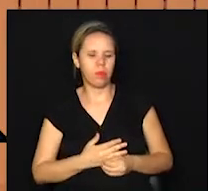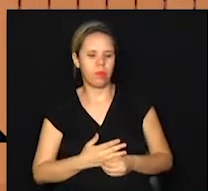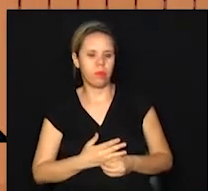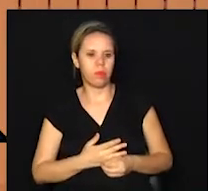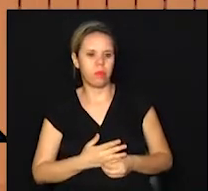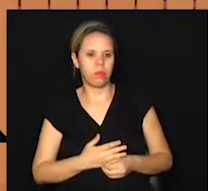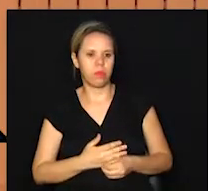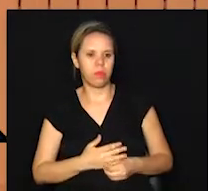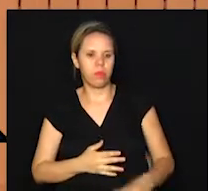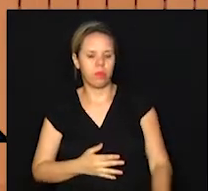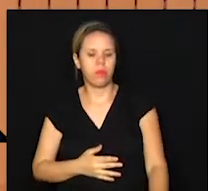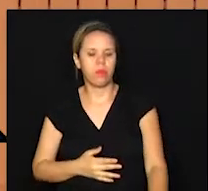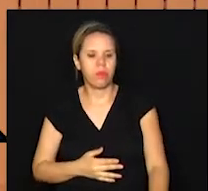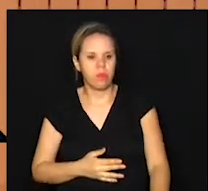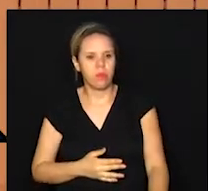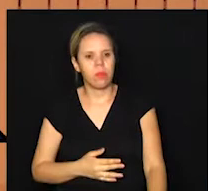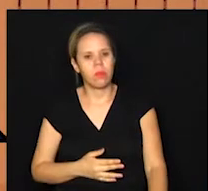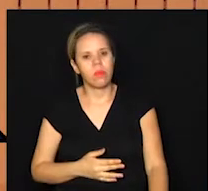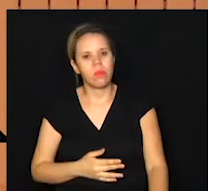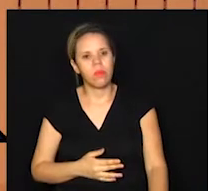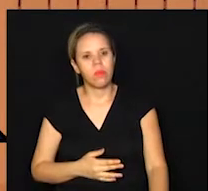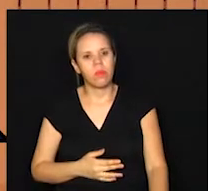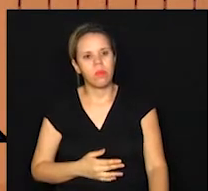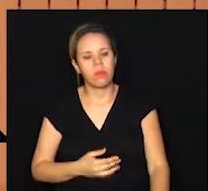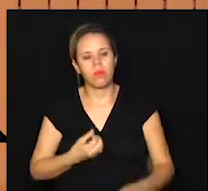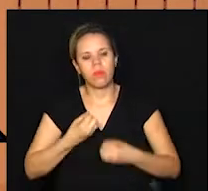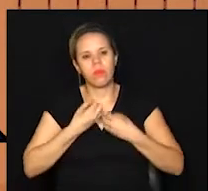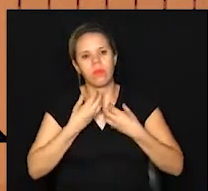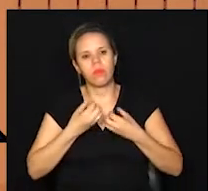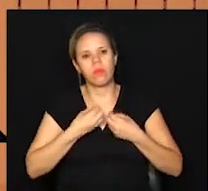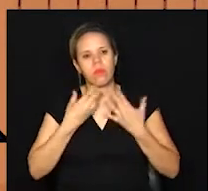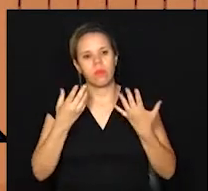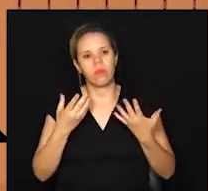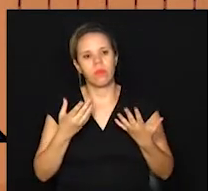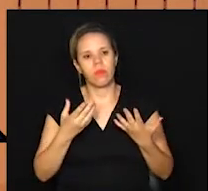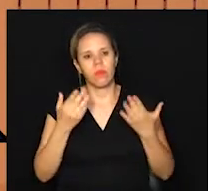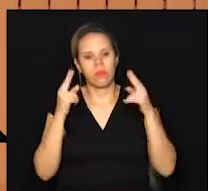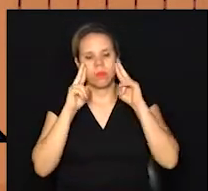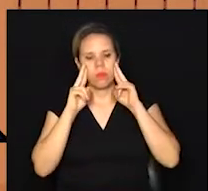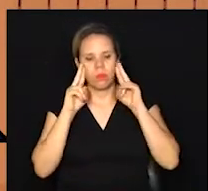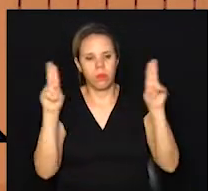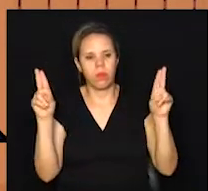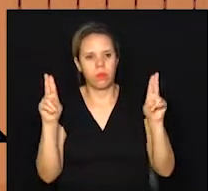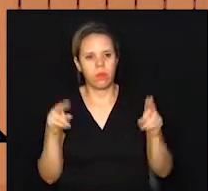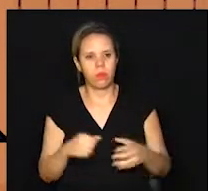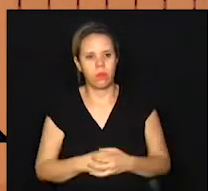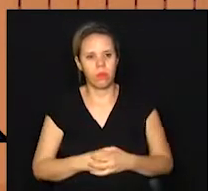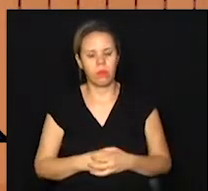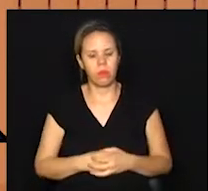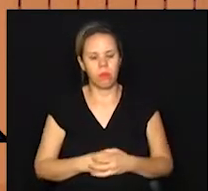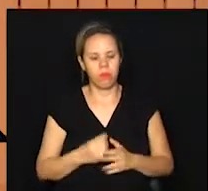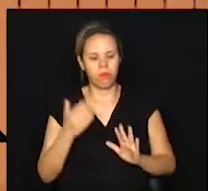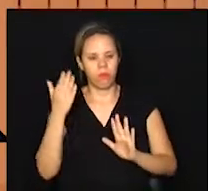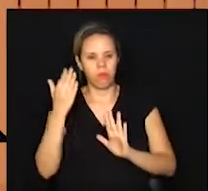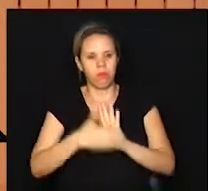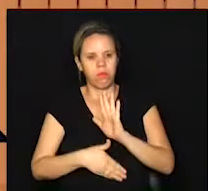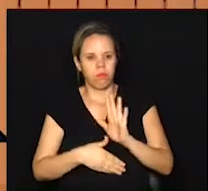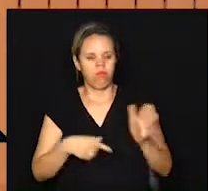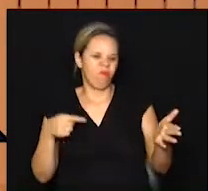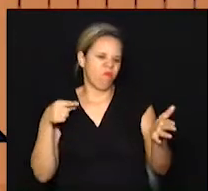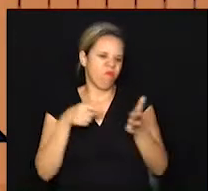de contribuir com suas informações para elucidar essa